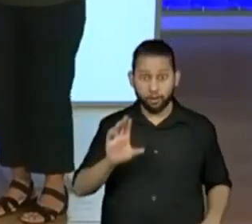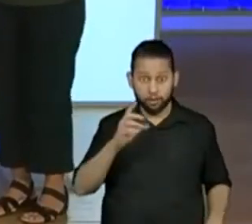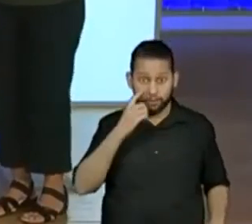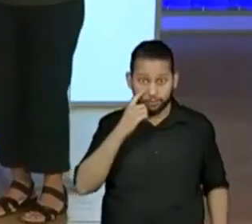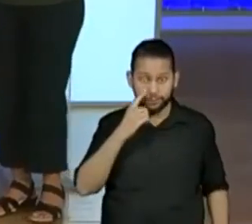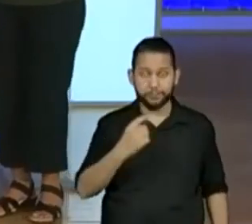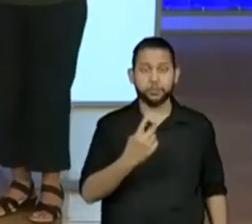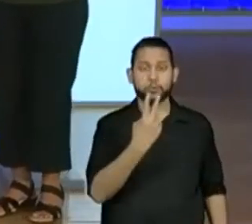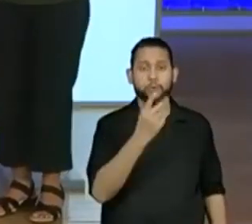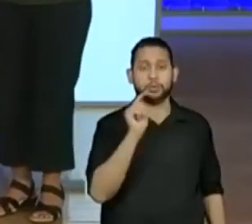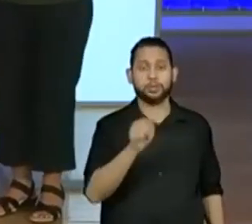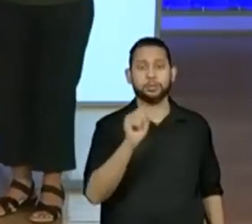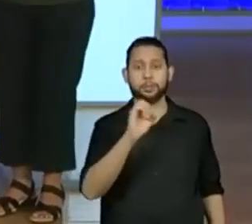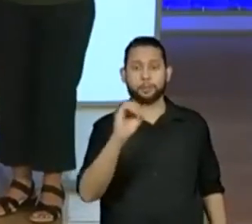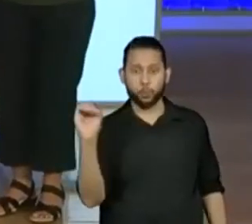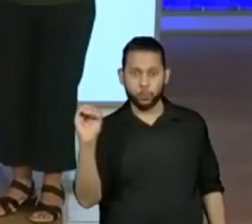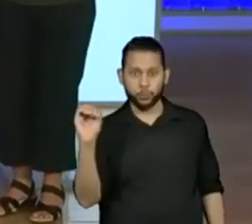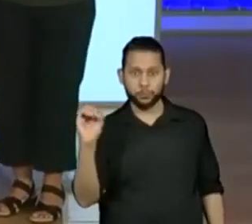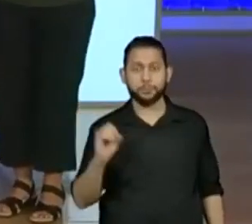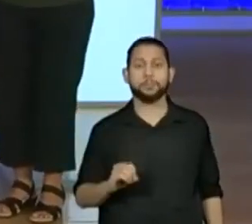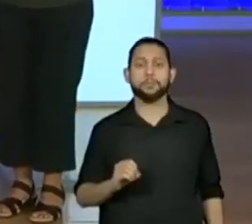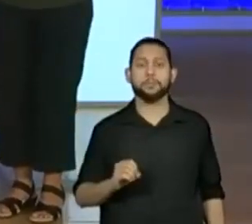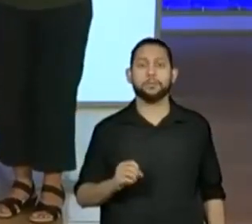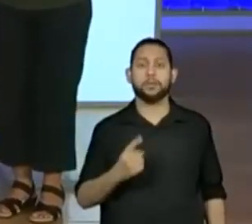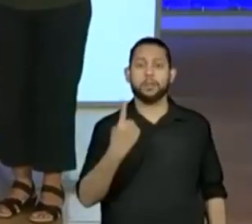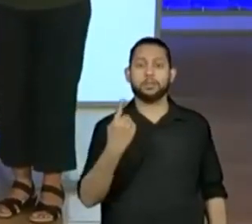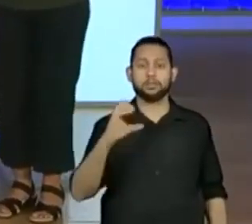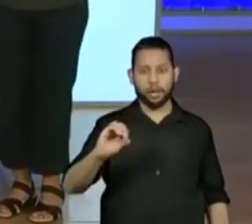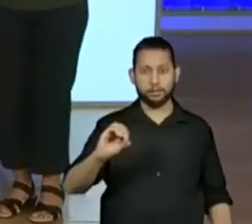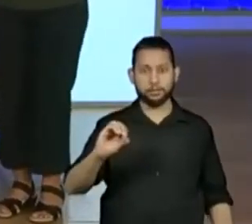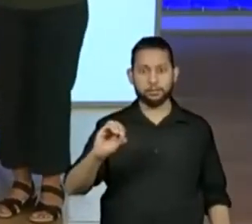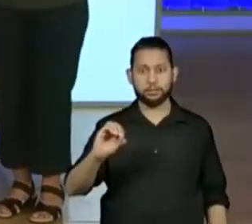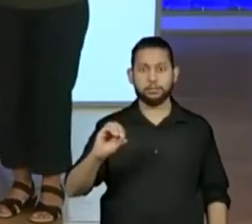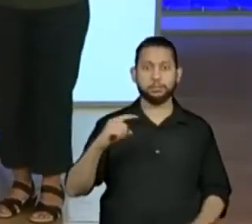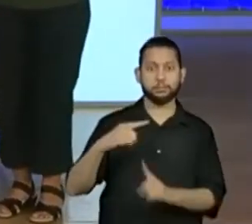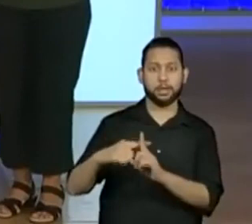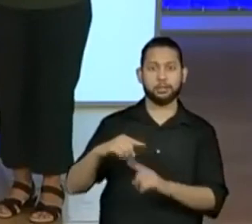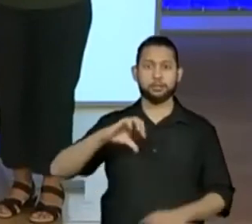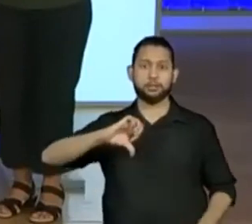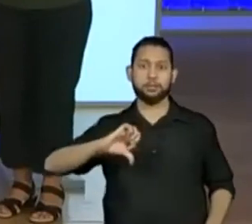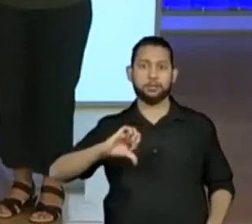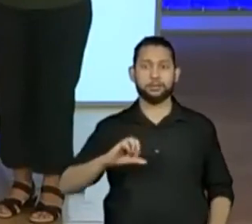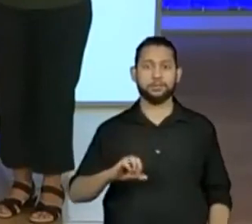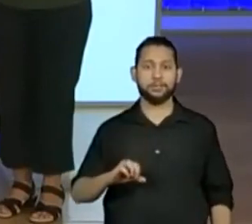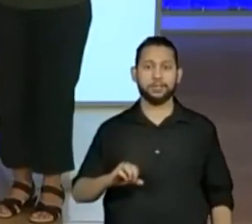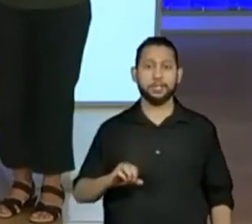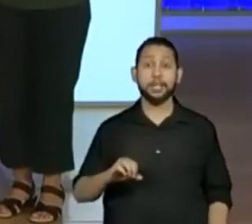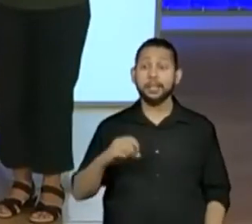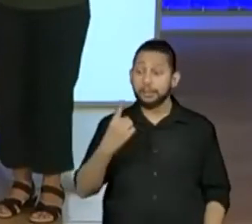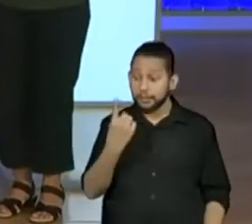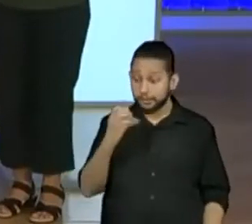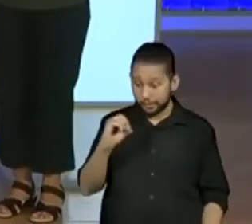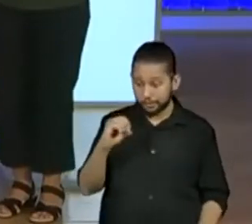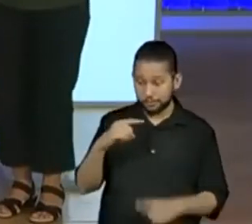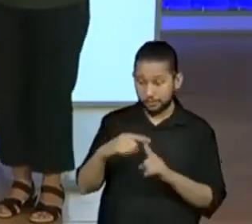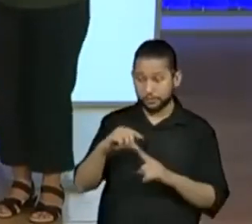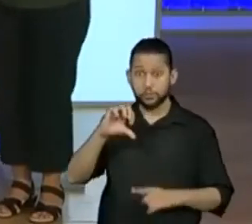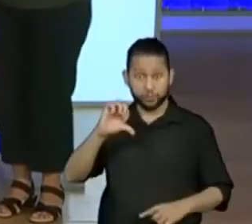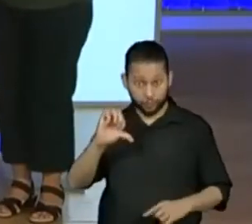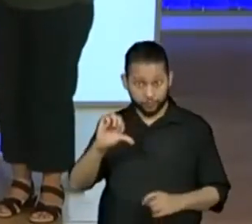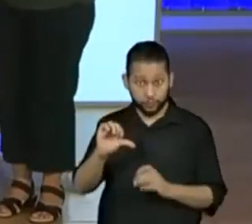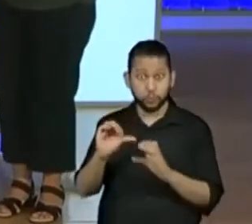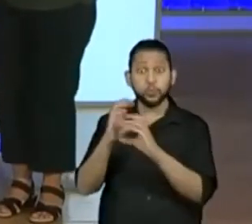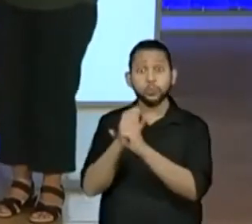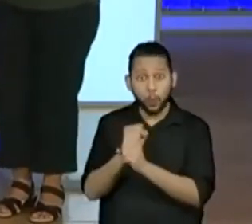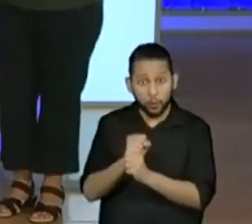Isso. Então, apesar dele não ter valor, ele tem um papel muito importante na leitura e também no valor posicional,